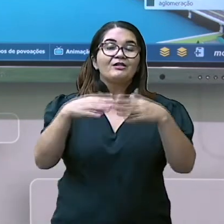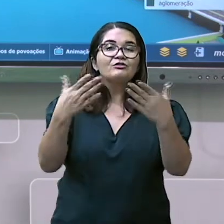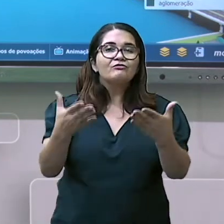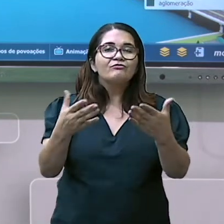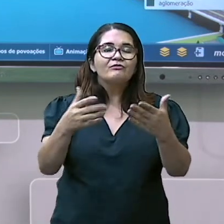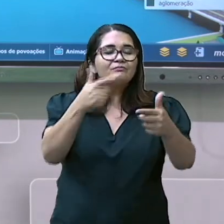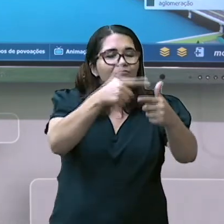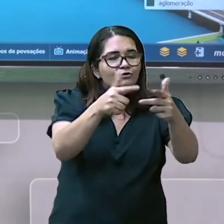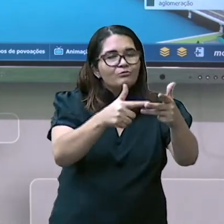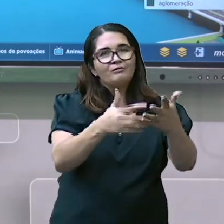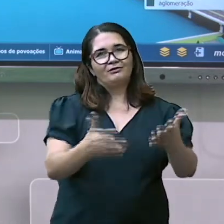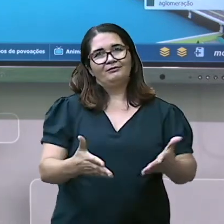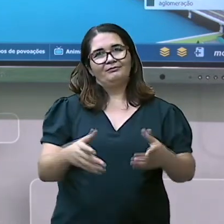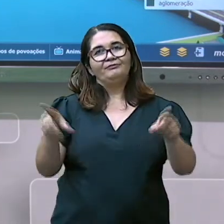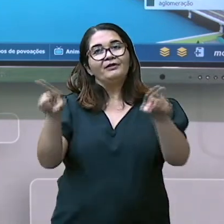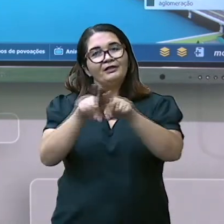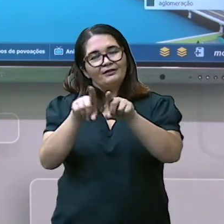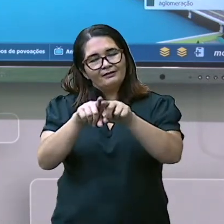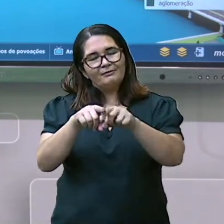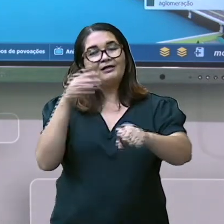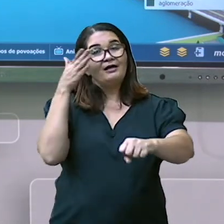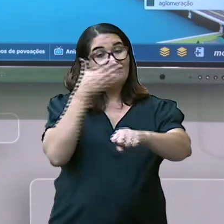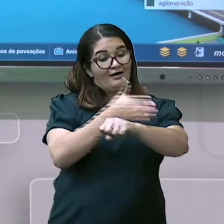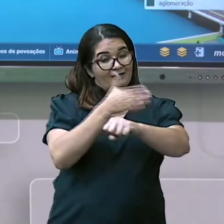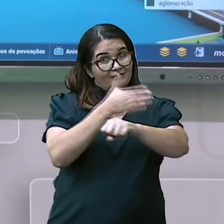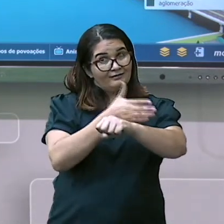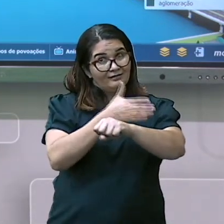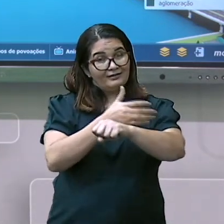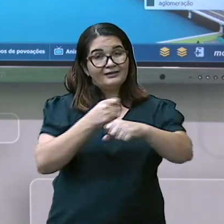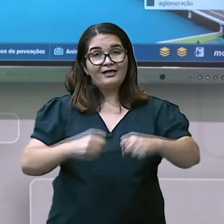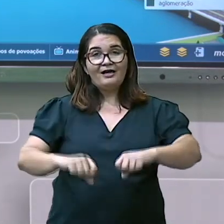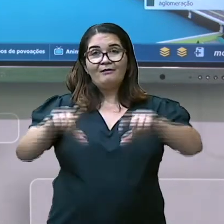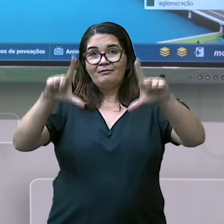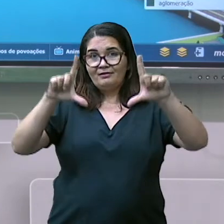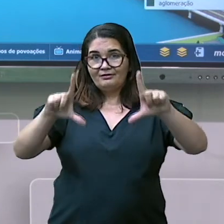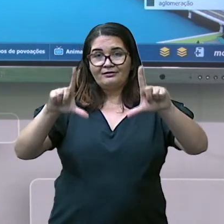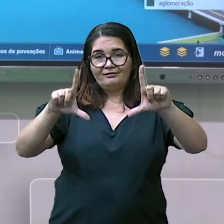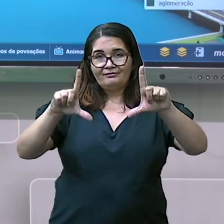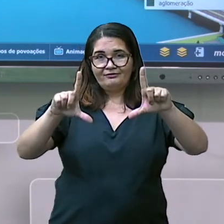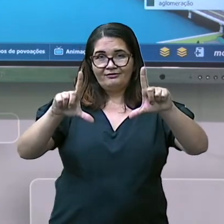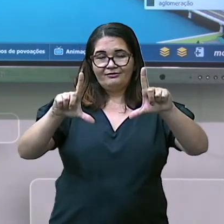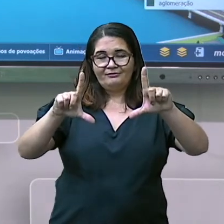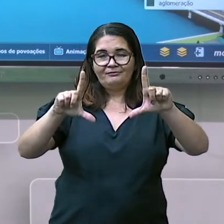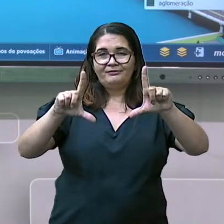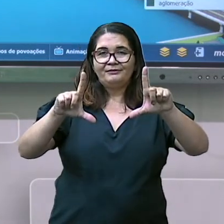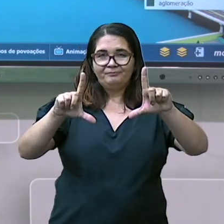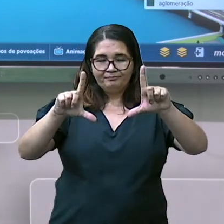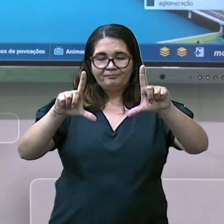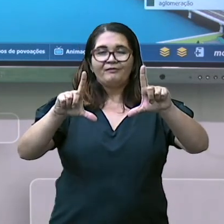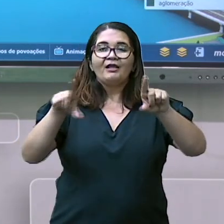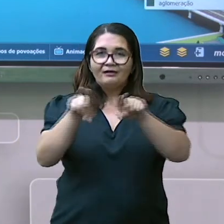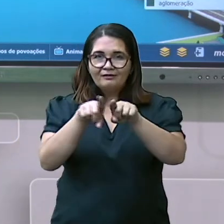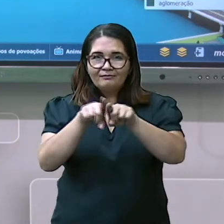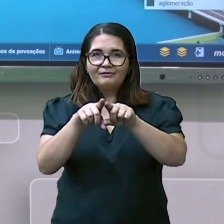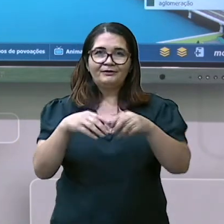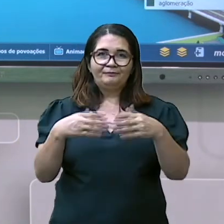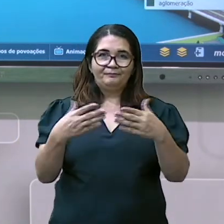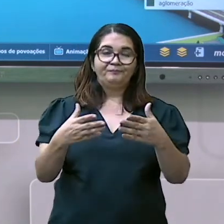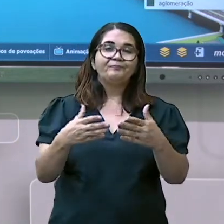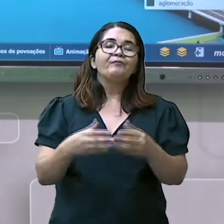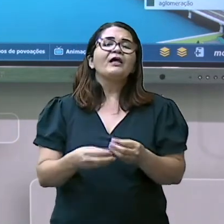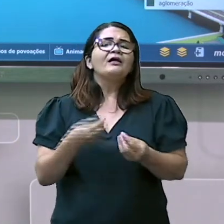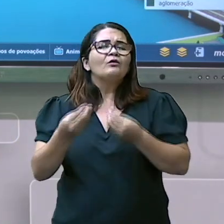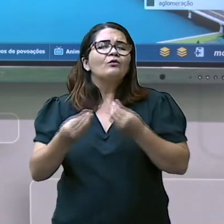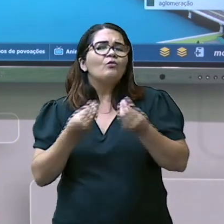E acesse também a nossa plataforma SMED-GV. Não esquece disso, tá bom? Para